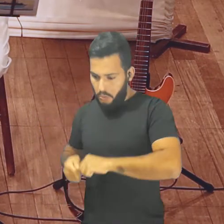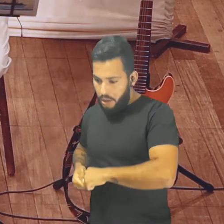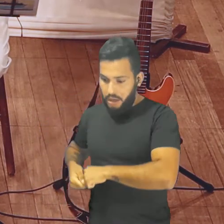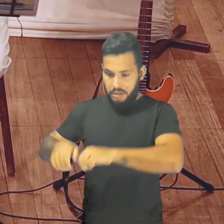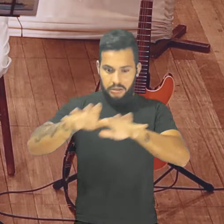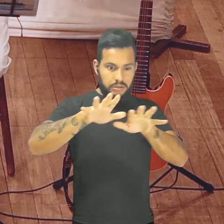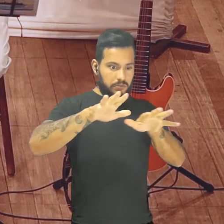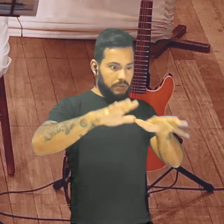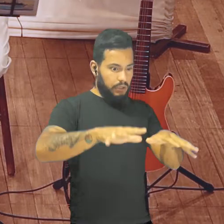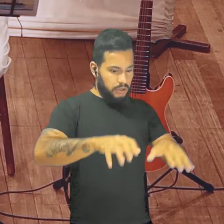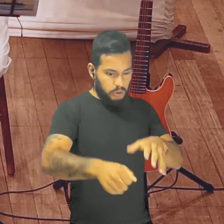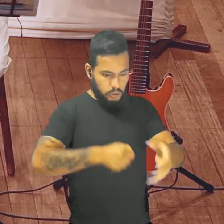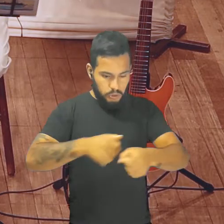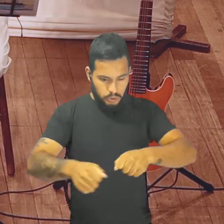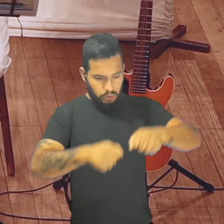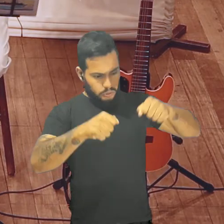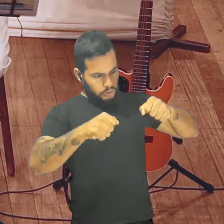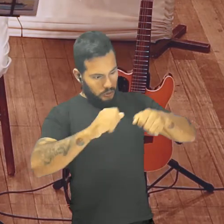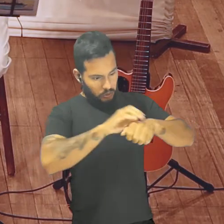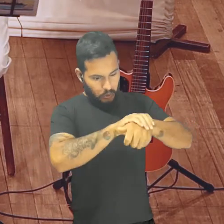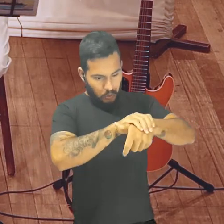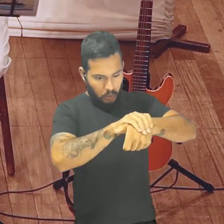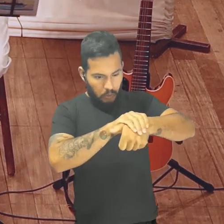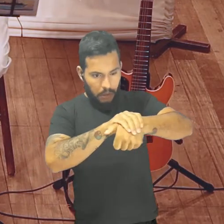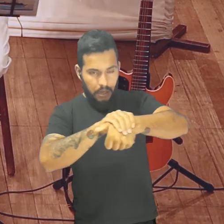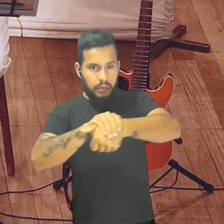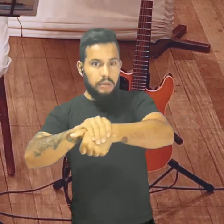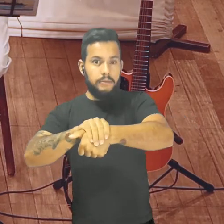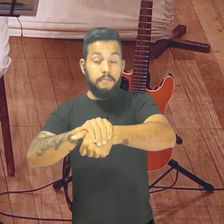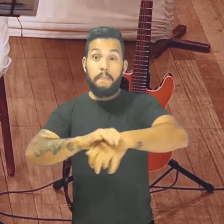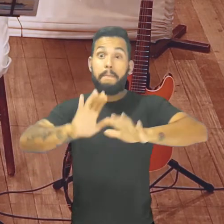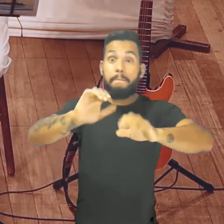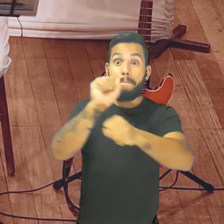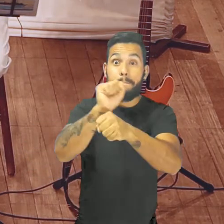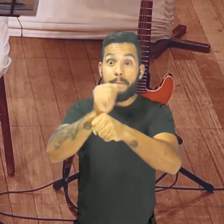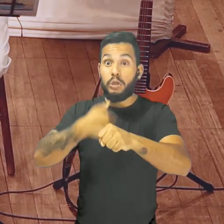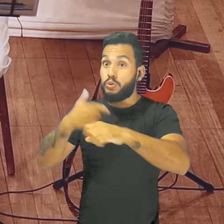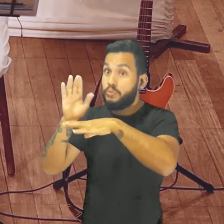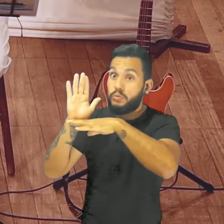nela, uma tartaruga? Então, nós vamos aí te ajudar! Nós vamos aí te ajudar!